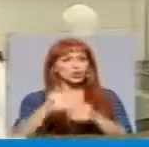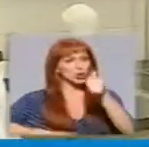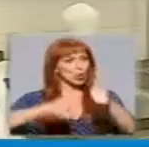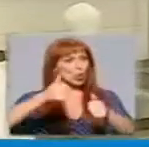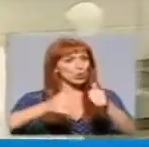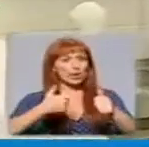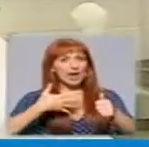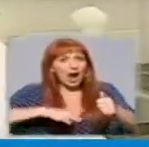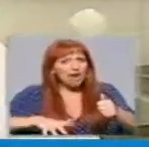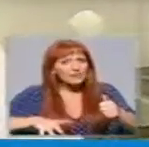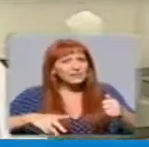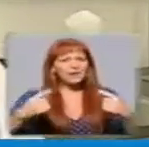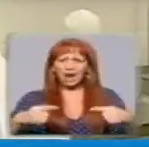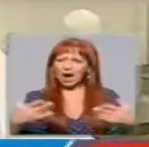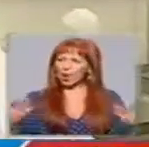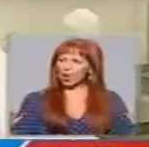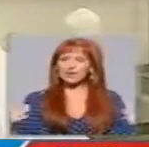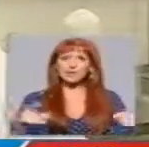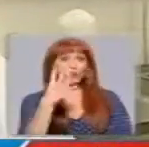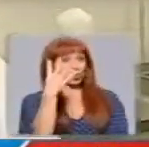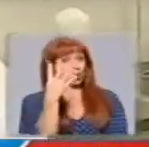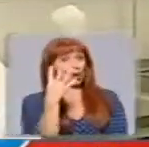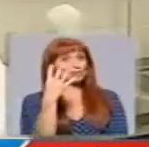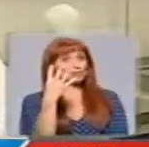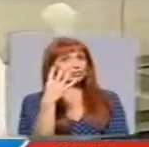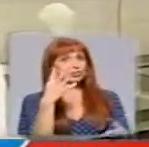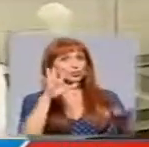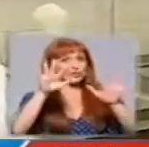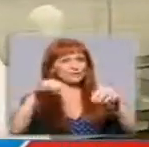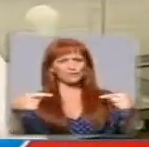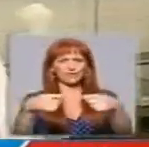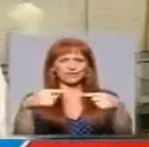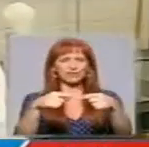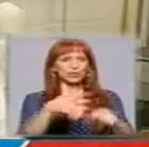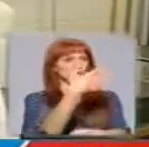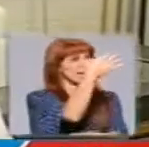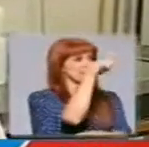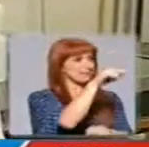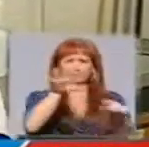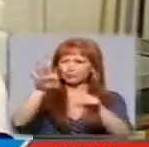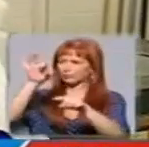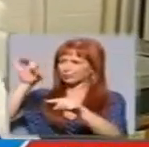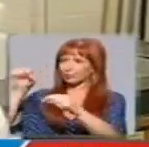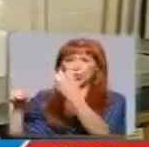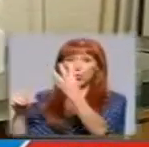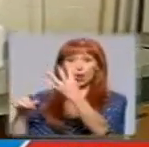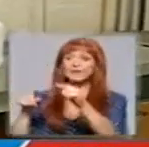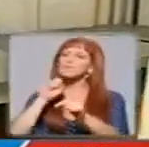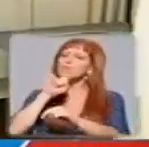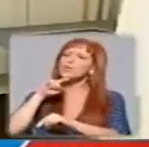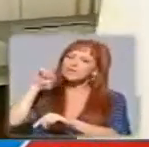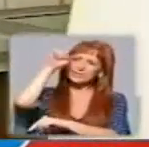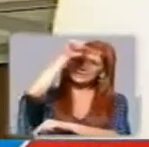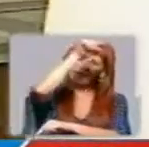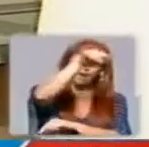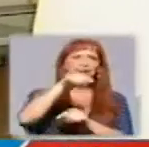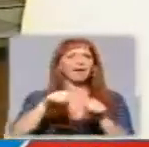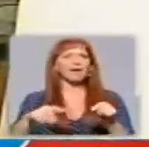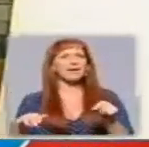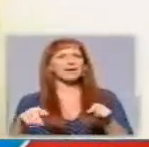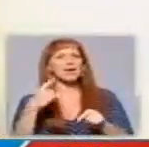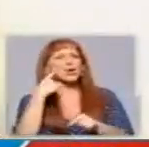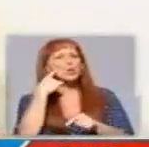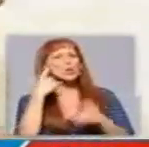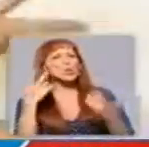concorrer e portanto temos agora aqui quatro dos finalistas de 7.000 é que vão ter essa possibilidade de